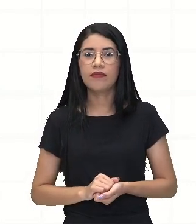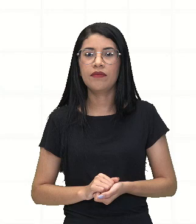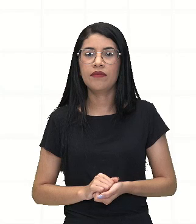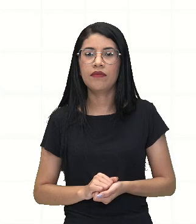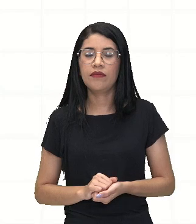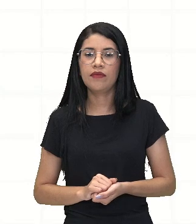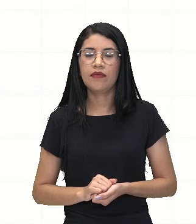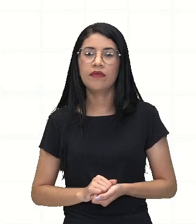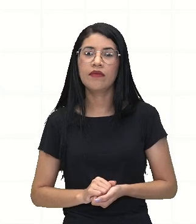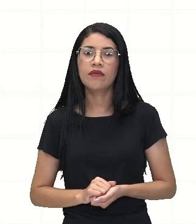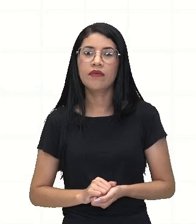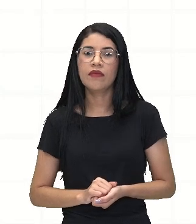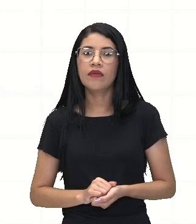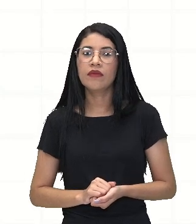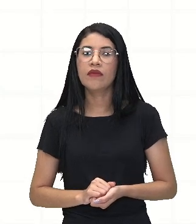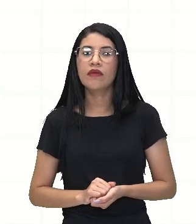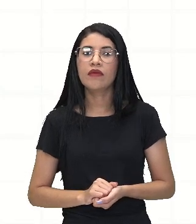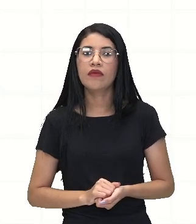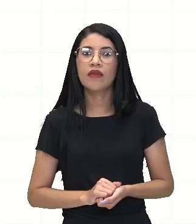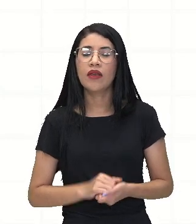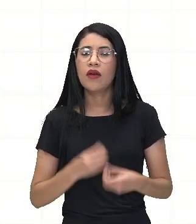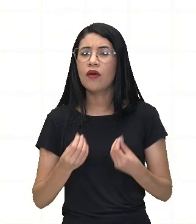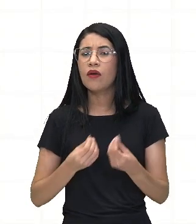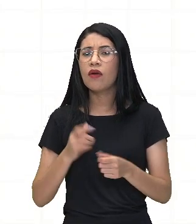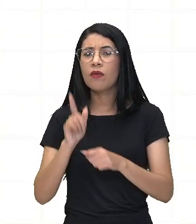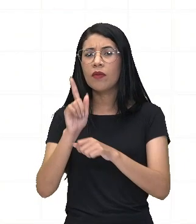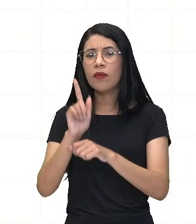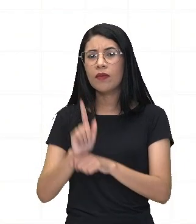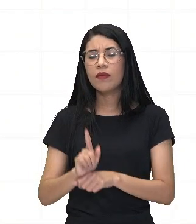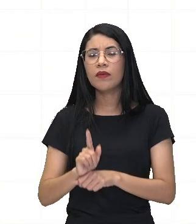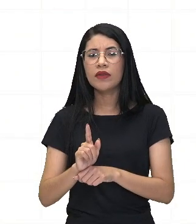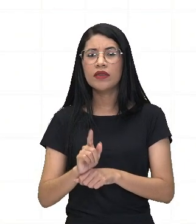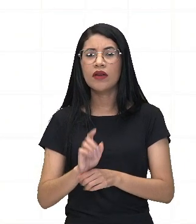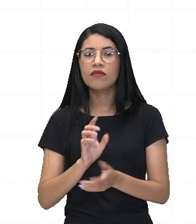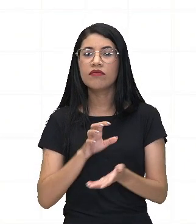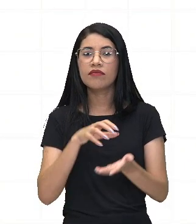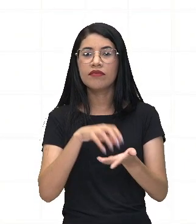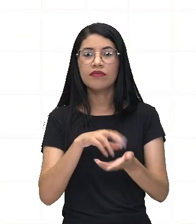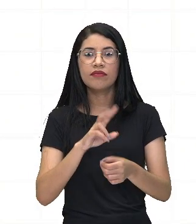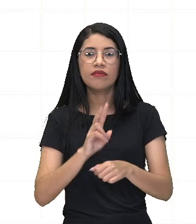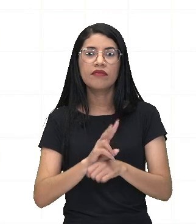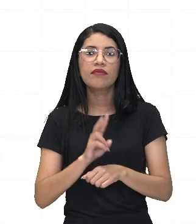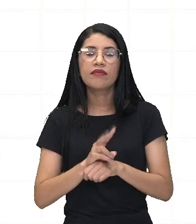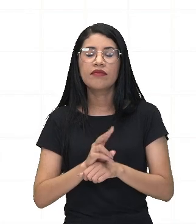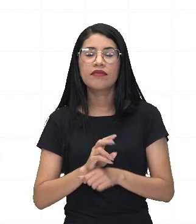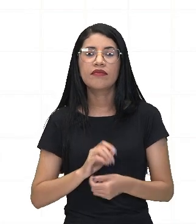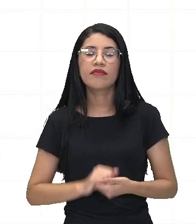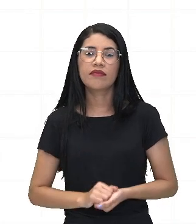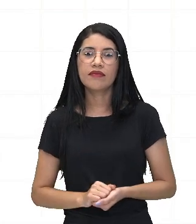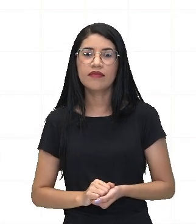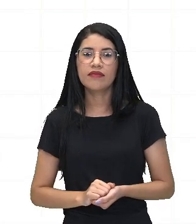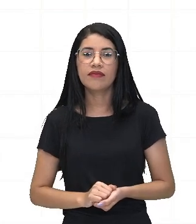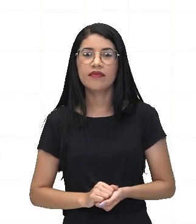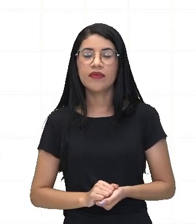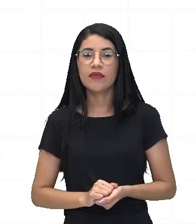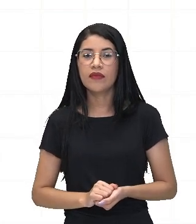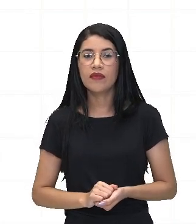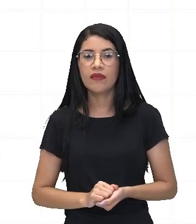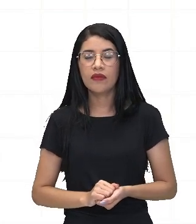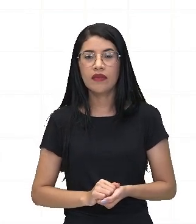né, falando sobre a gestão das unidades de conservação. As unidades de